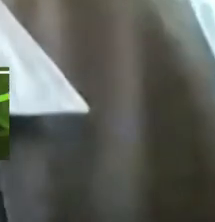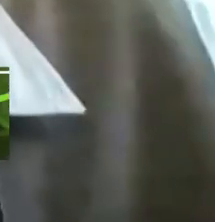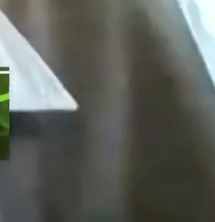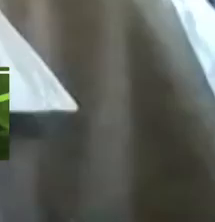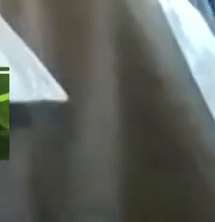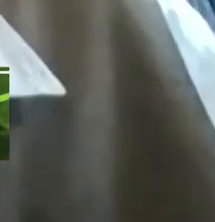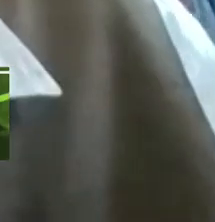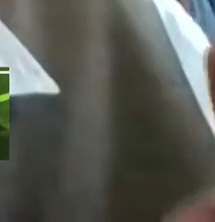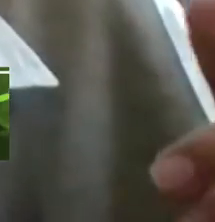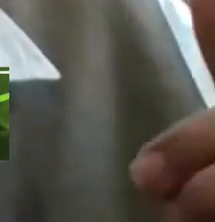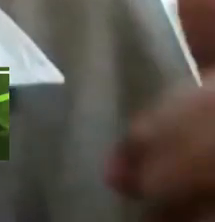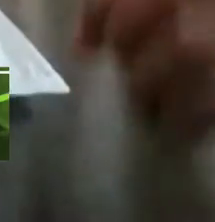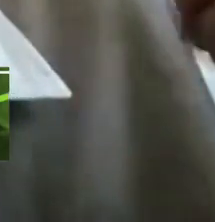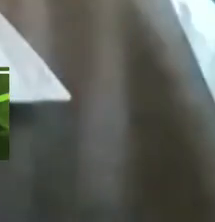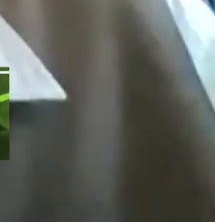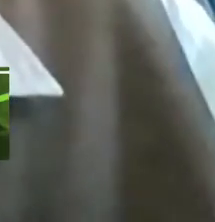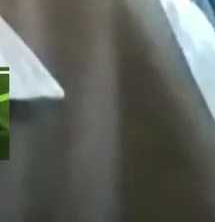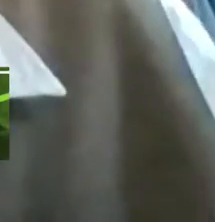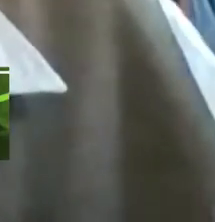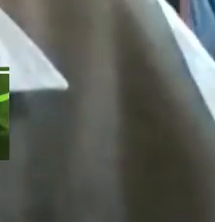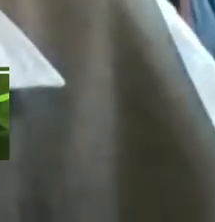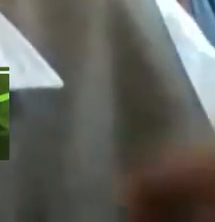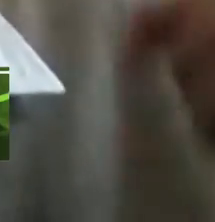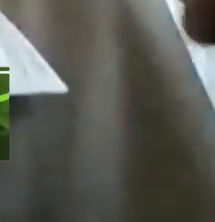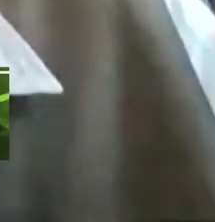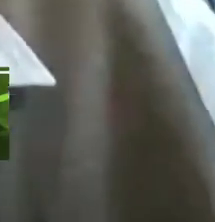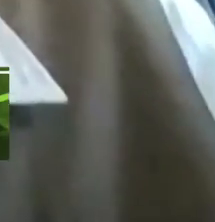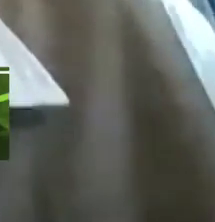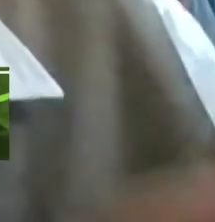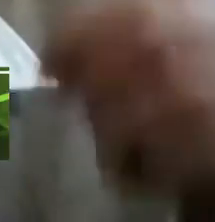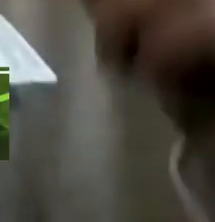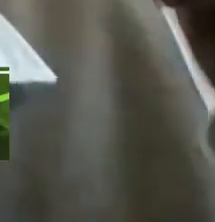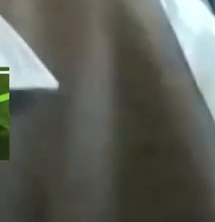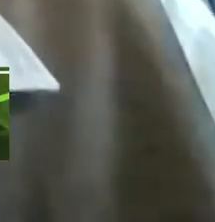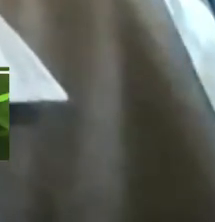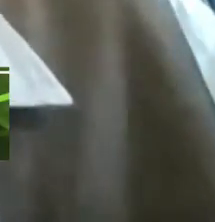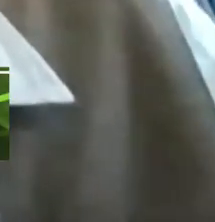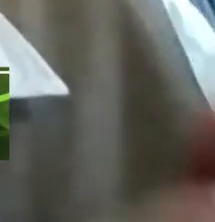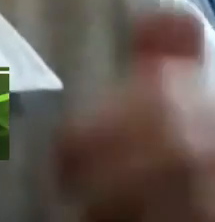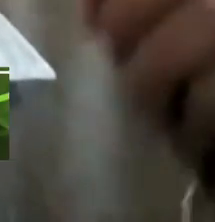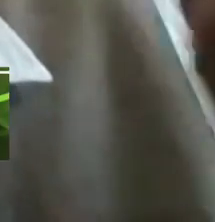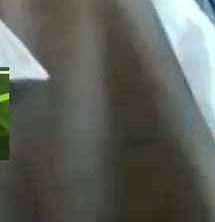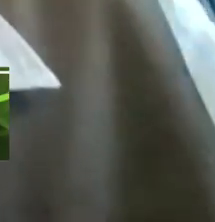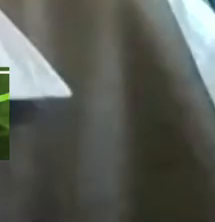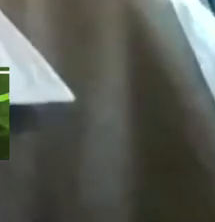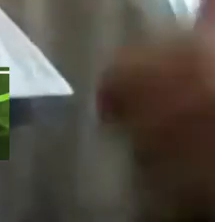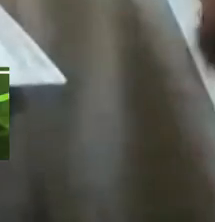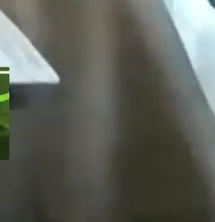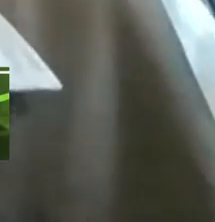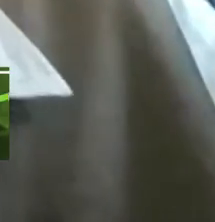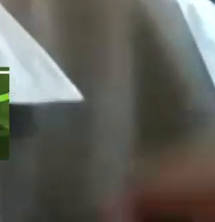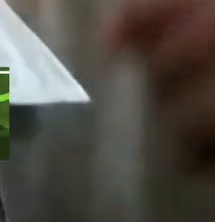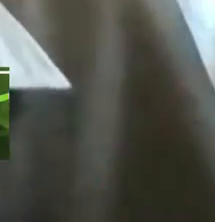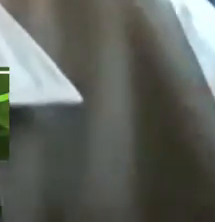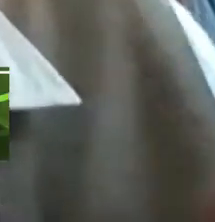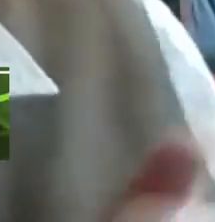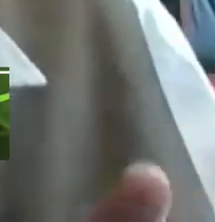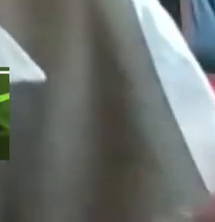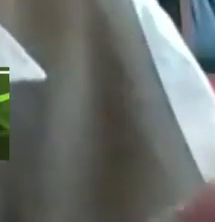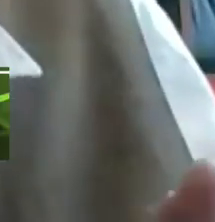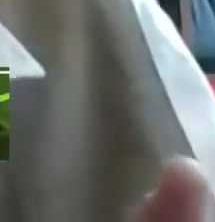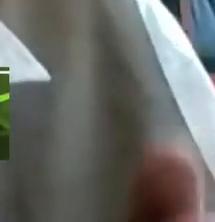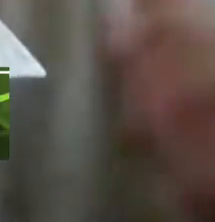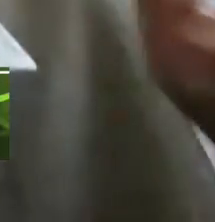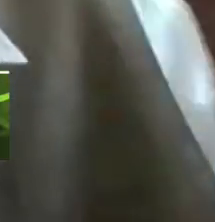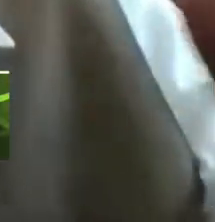da resistência contra o totalitarismo o ódio a mentira o desmonte da ciência as fixias